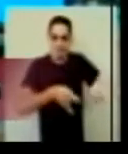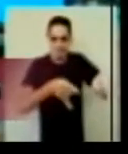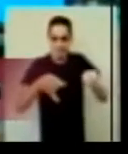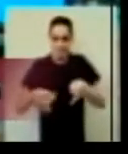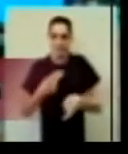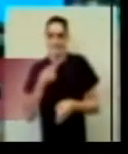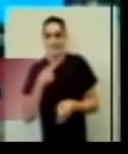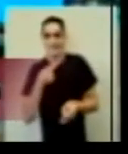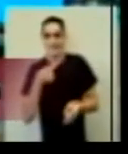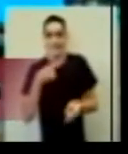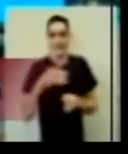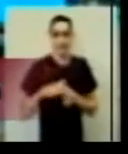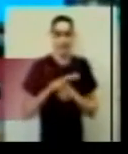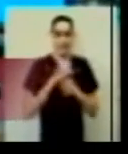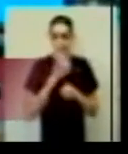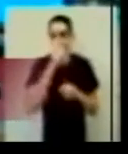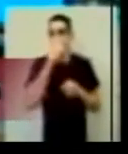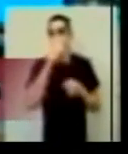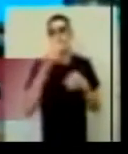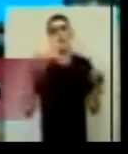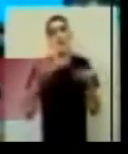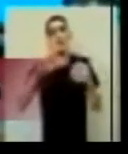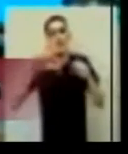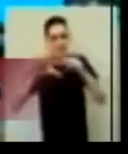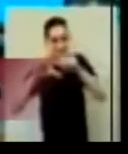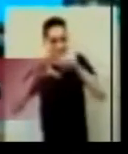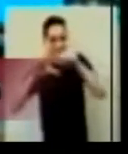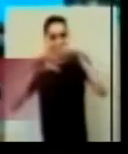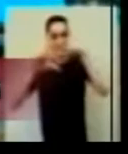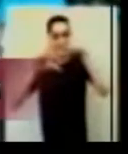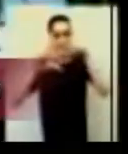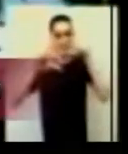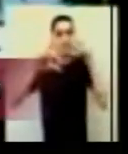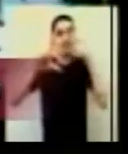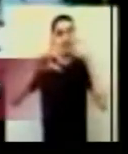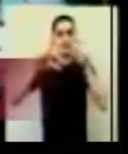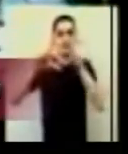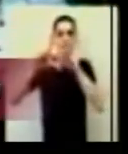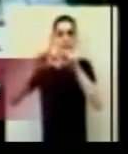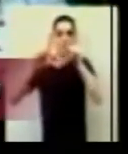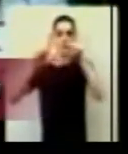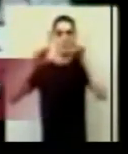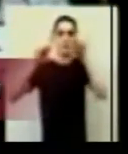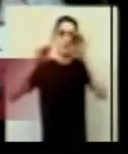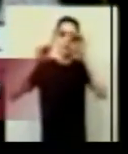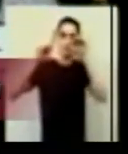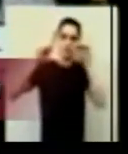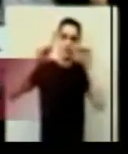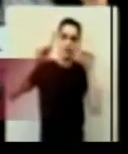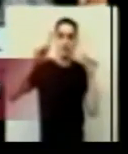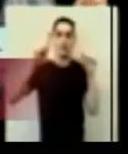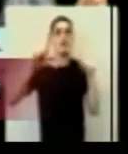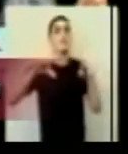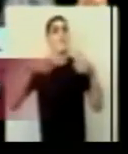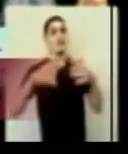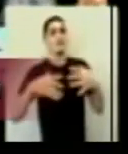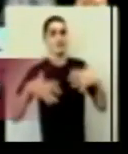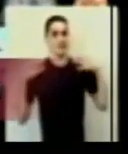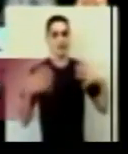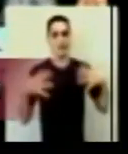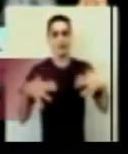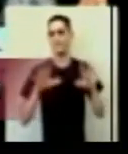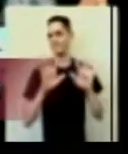chegou a 89% de ocupação de leitos, agora está tendo uma leve caída. Porém,